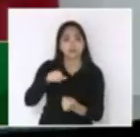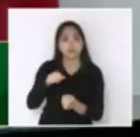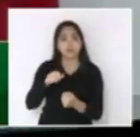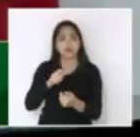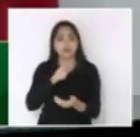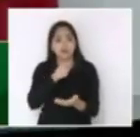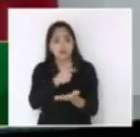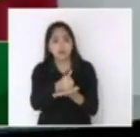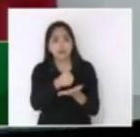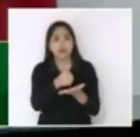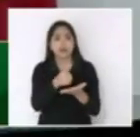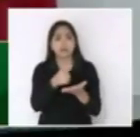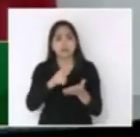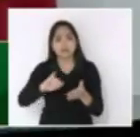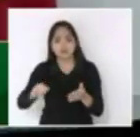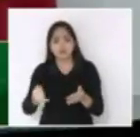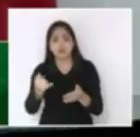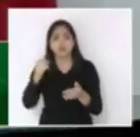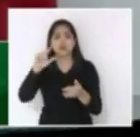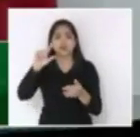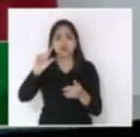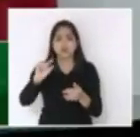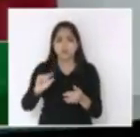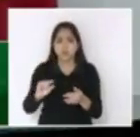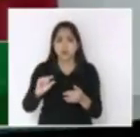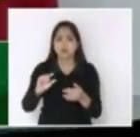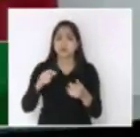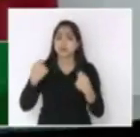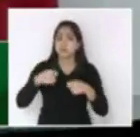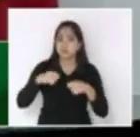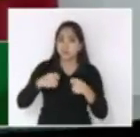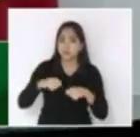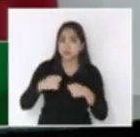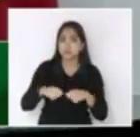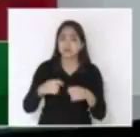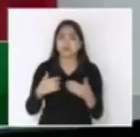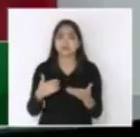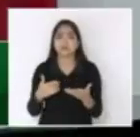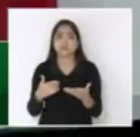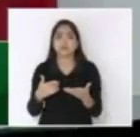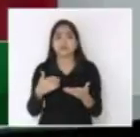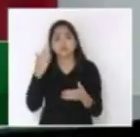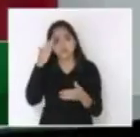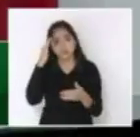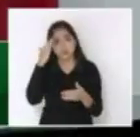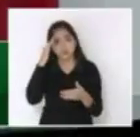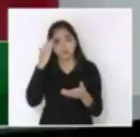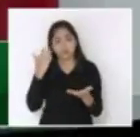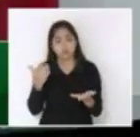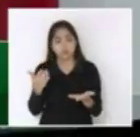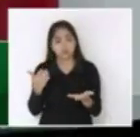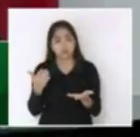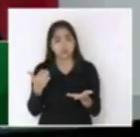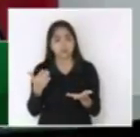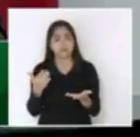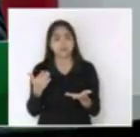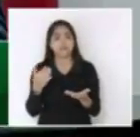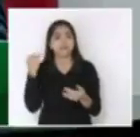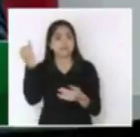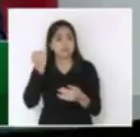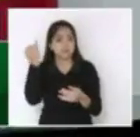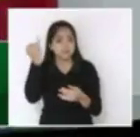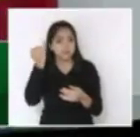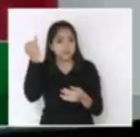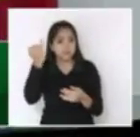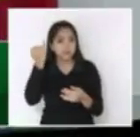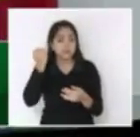alongados, com juros baixos, o governo tem que tomar essa providência, e eu entendo que se faz pertinente, e aí eu defendo